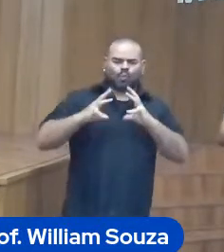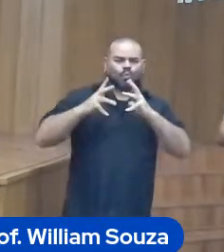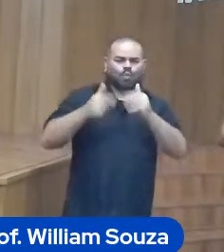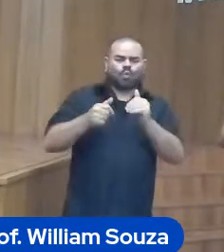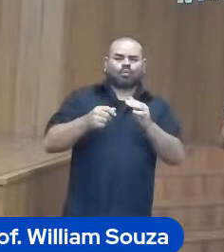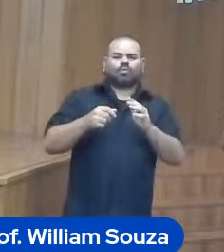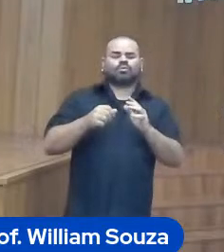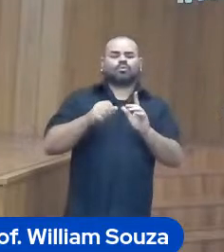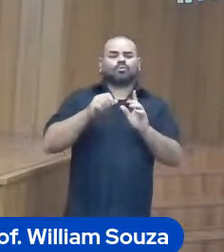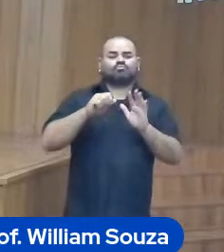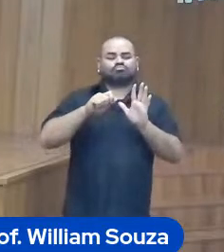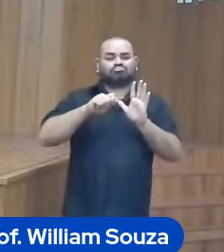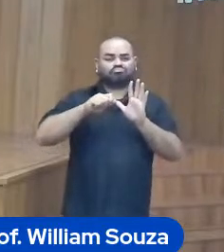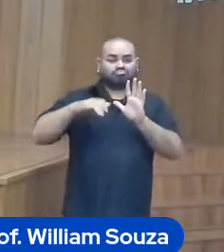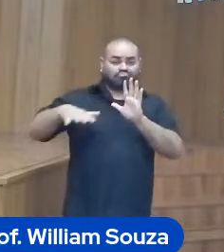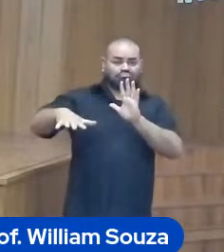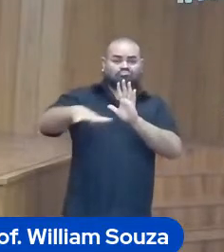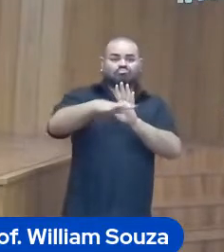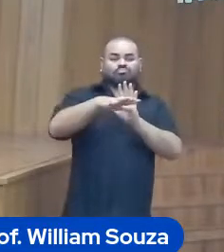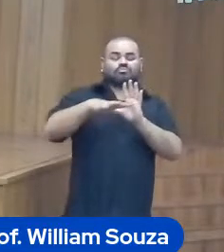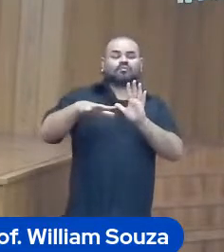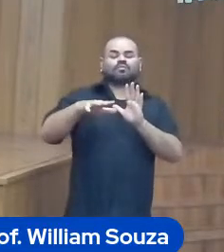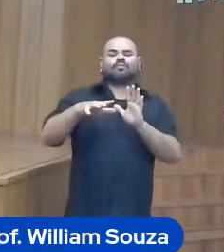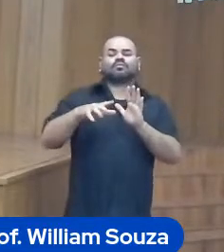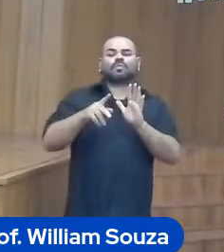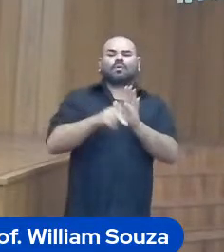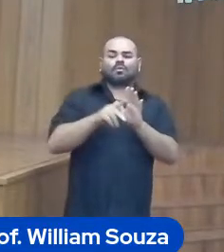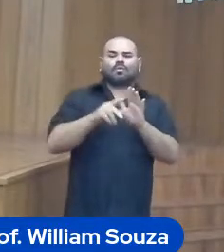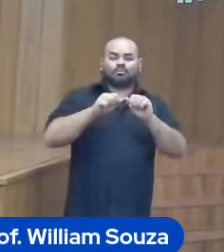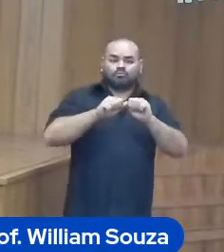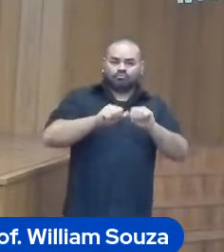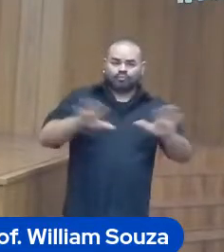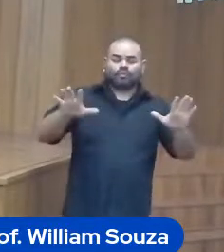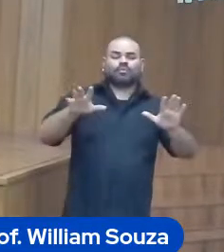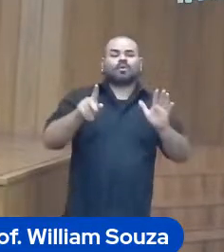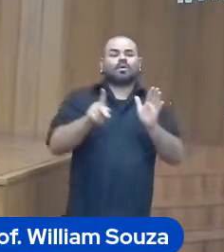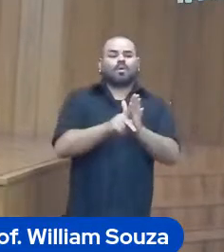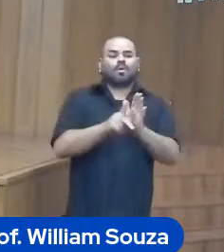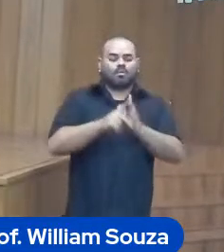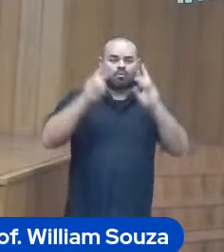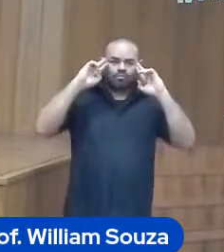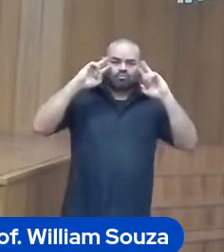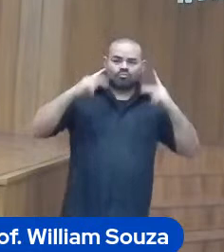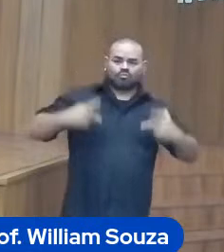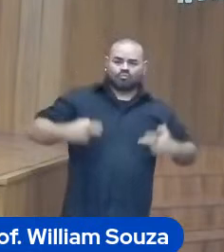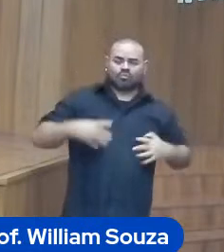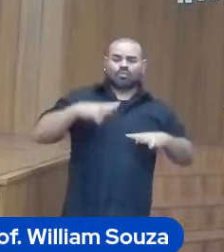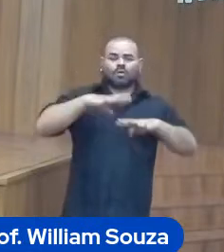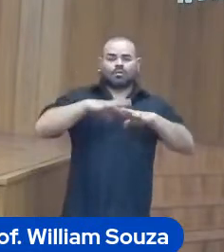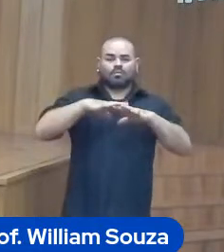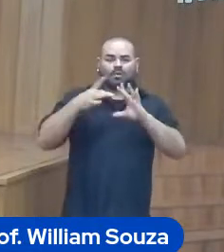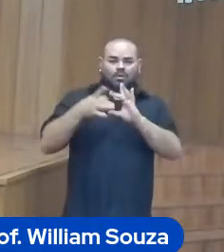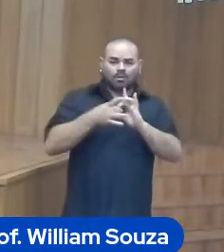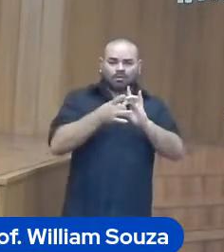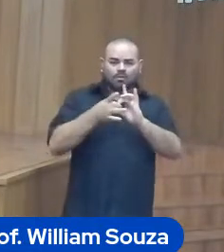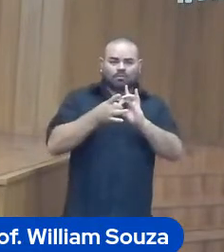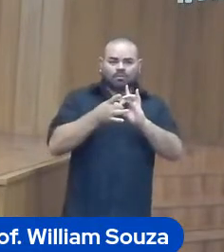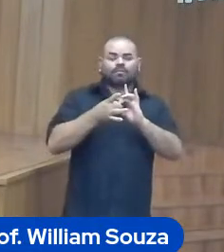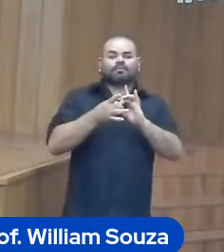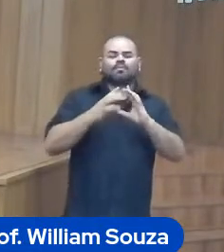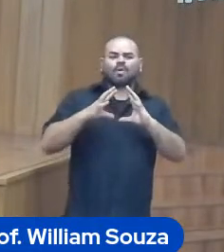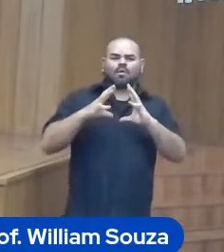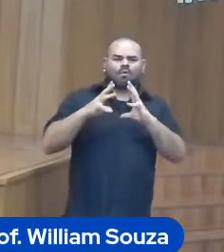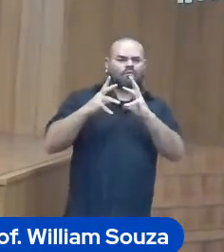Twitter, que atua na divulgação da filosofia humanista da matemática e suas implicações em